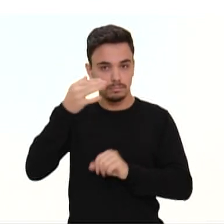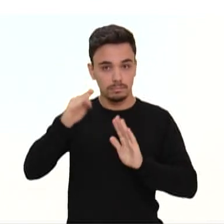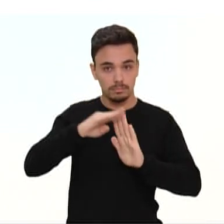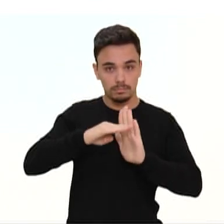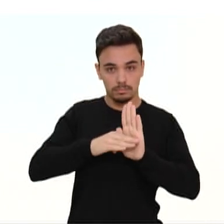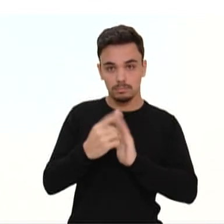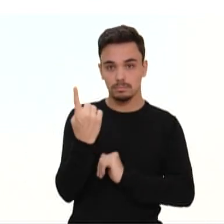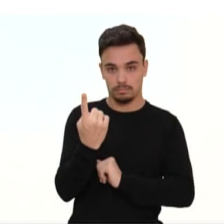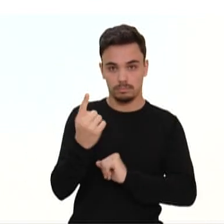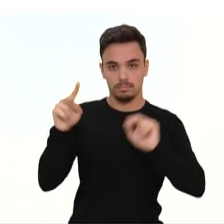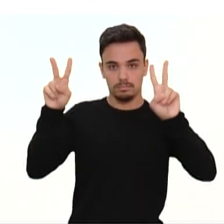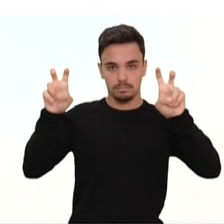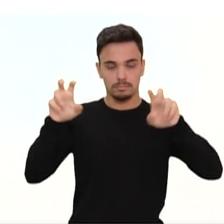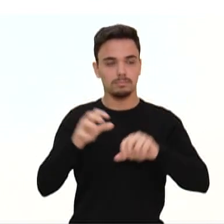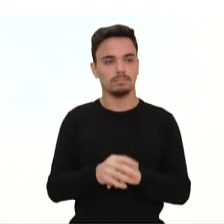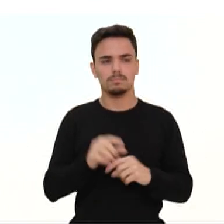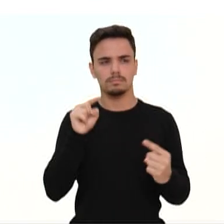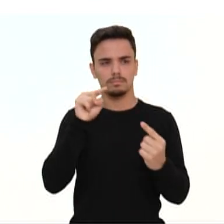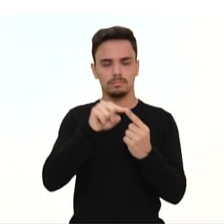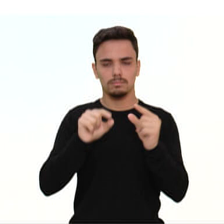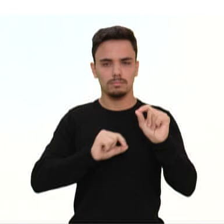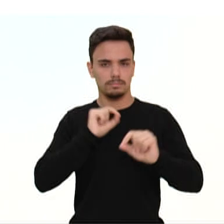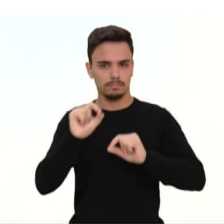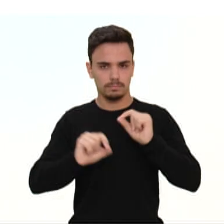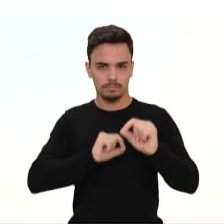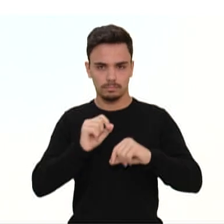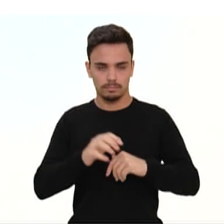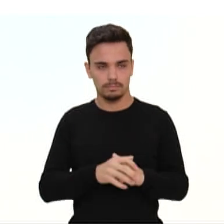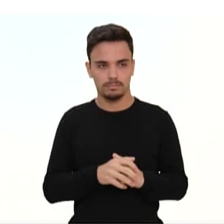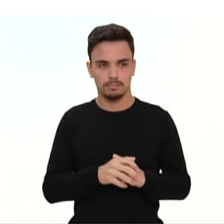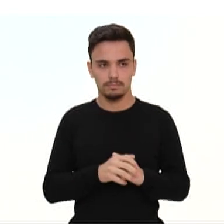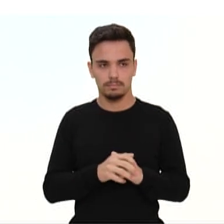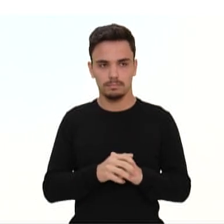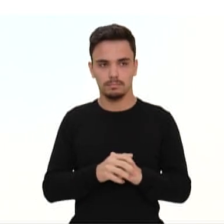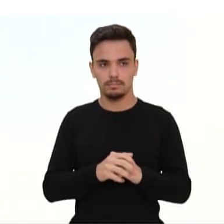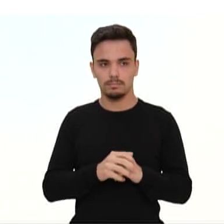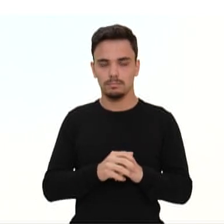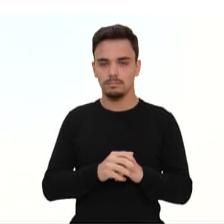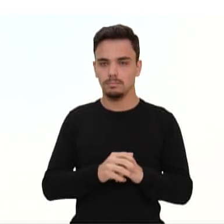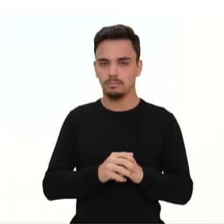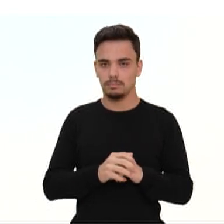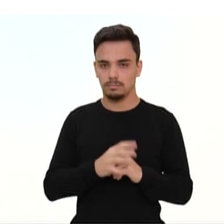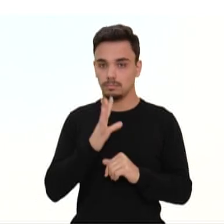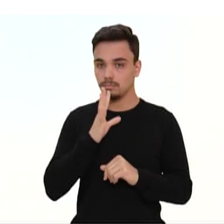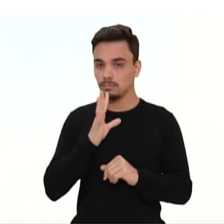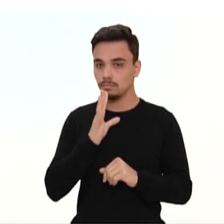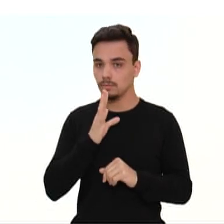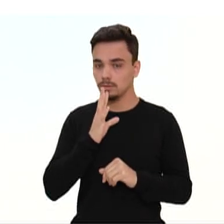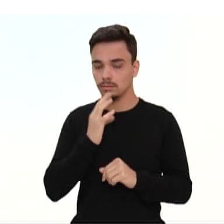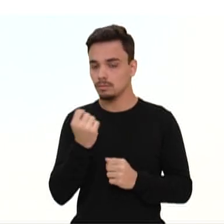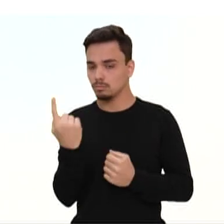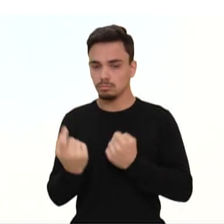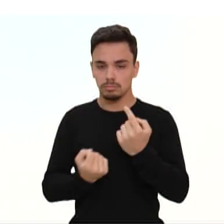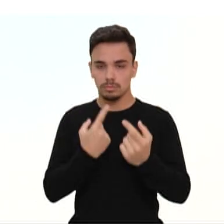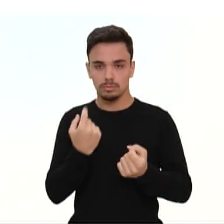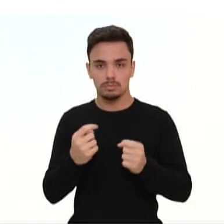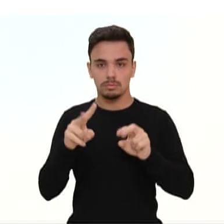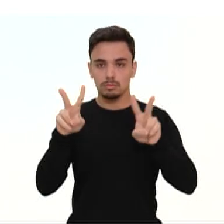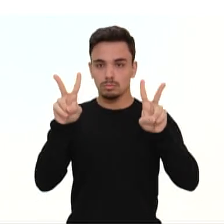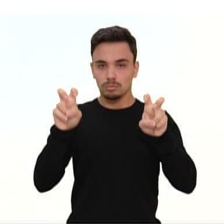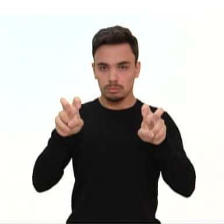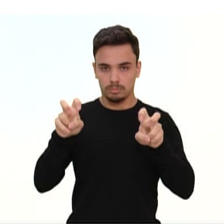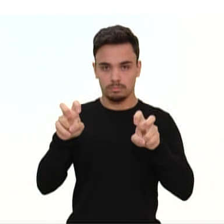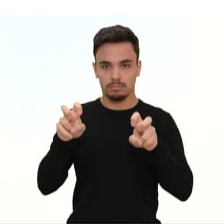desse assunto. Os objetivos desta nossa aula são reconhecer alguns elementos centrais da filosofia